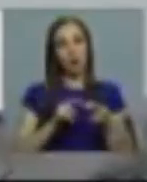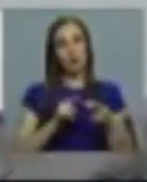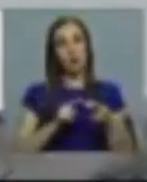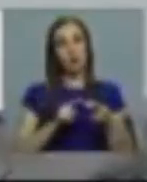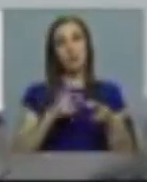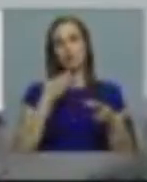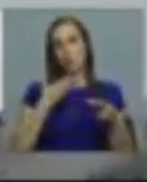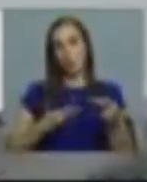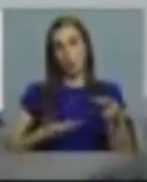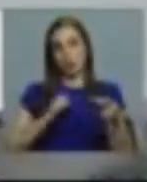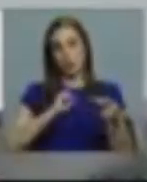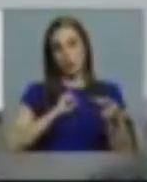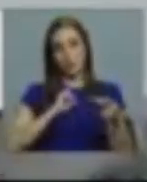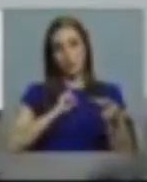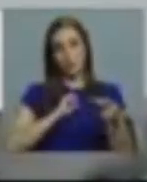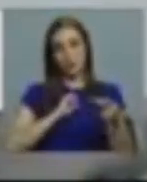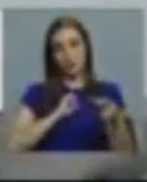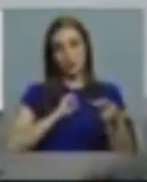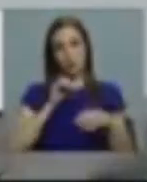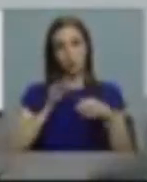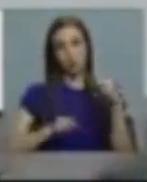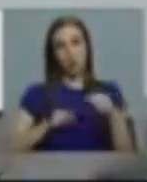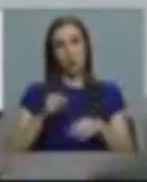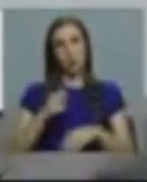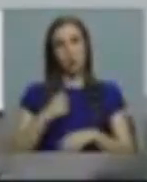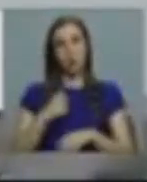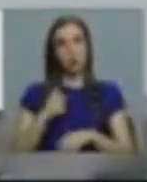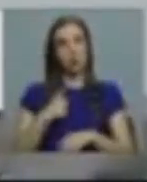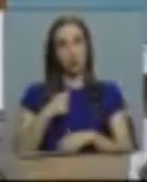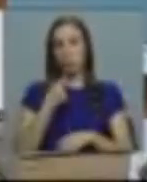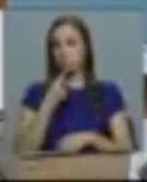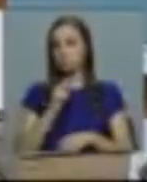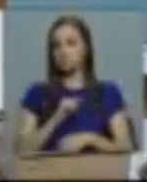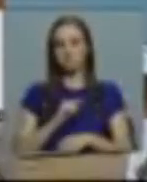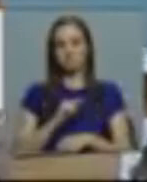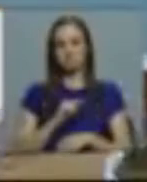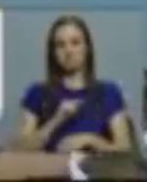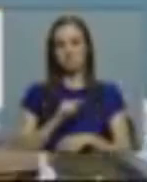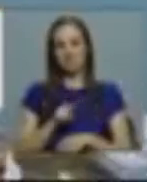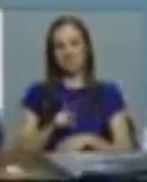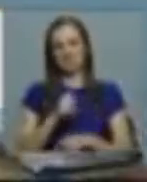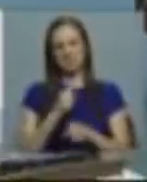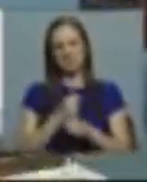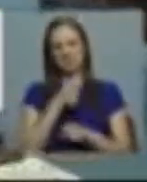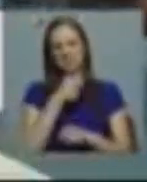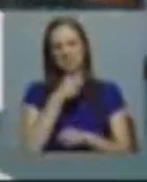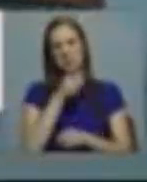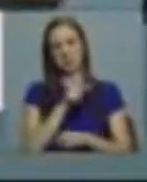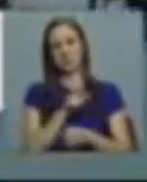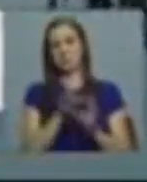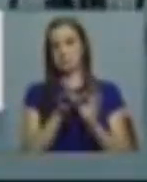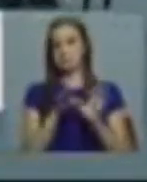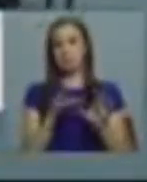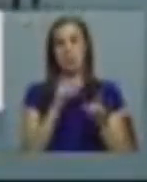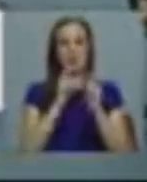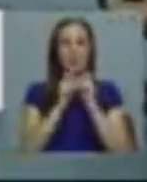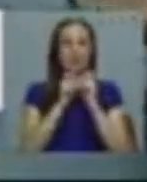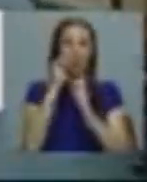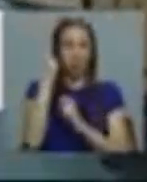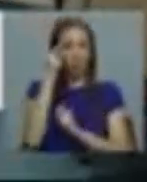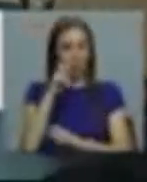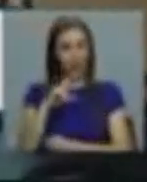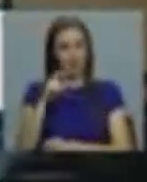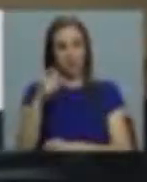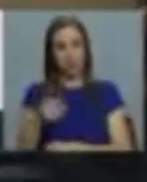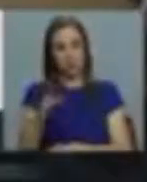minha experiência judicante, eu não concebo essa espécie de execução. Em entrevista exclusiva à RTP,